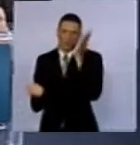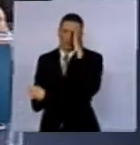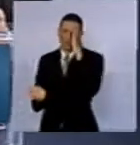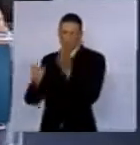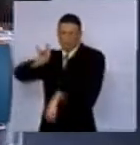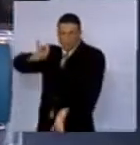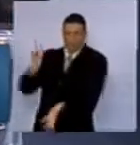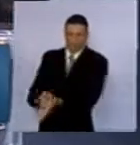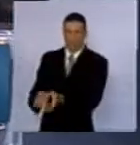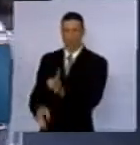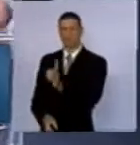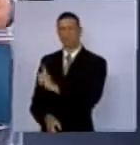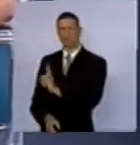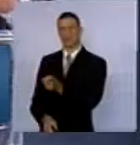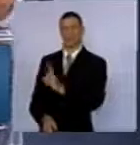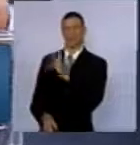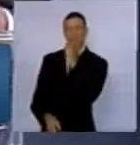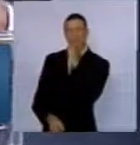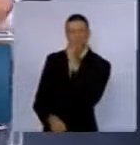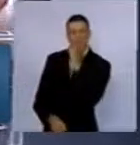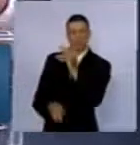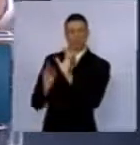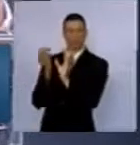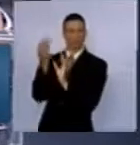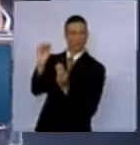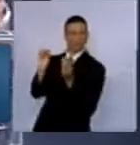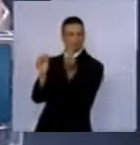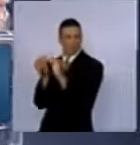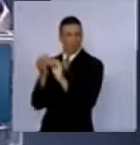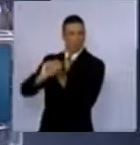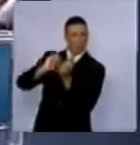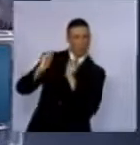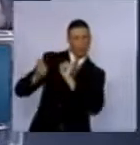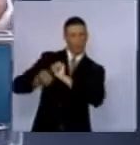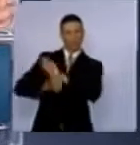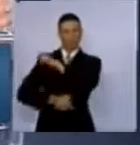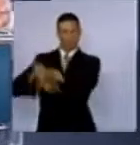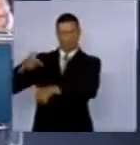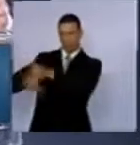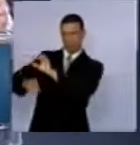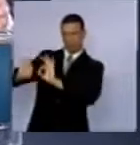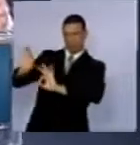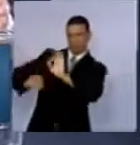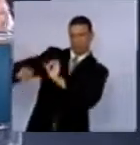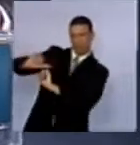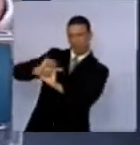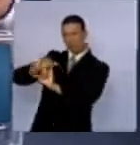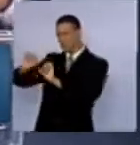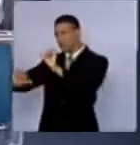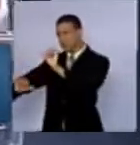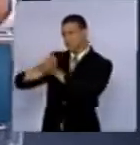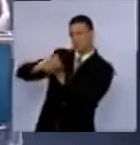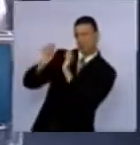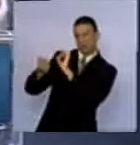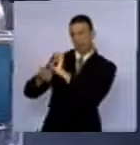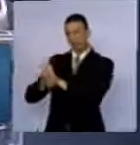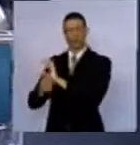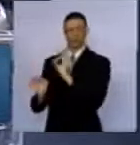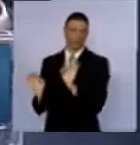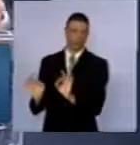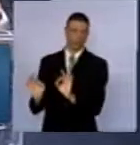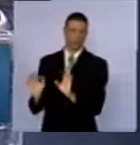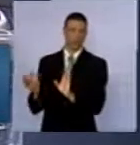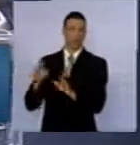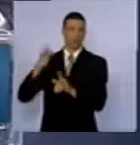isso. Isso foi, é o momento de implantação, né? De adaptação do mercado, de ajuste do mercado. É, provavelmente, isso não deve